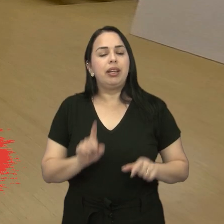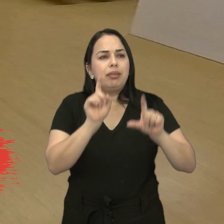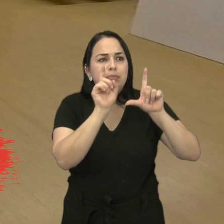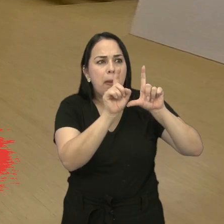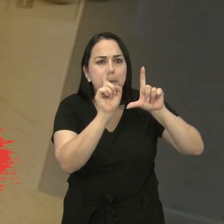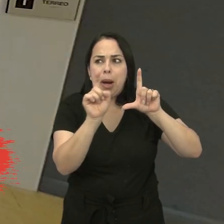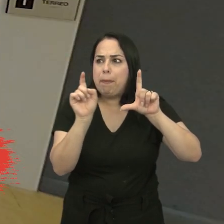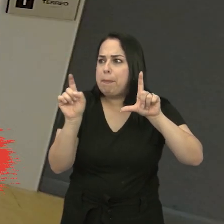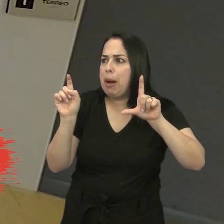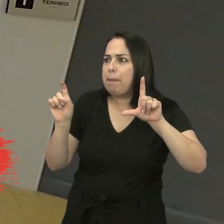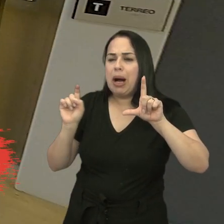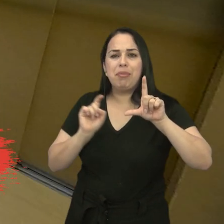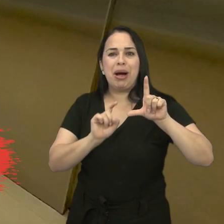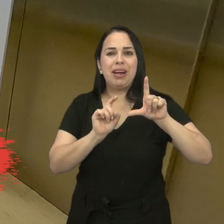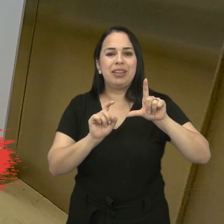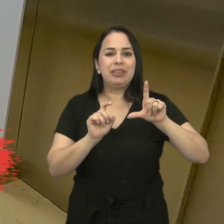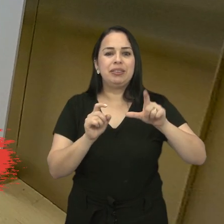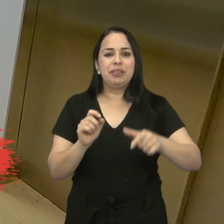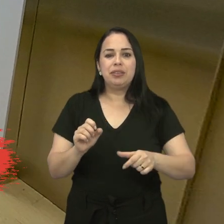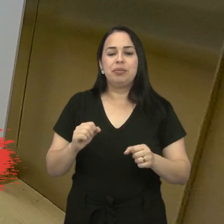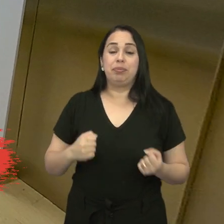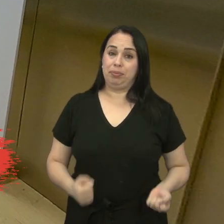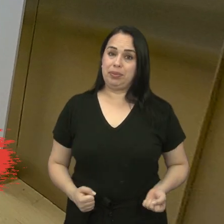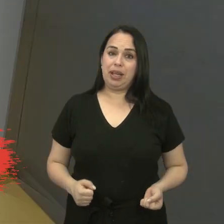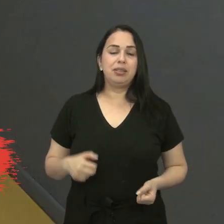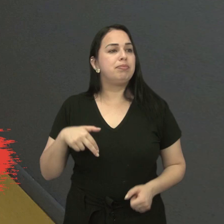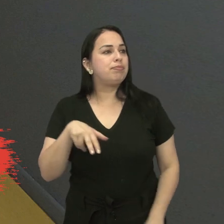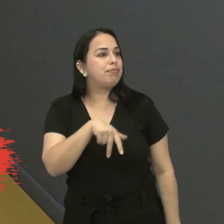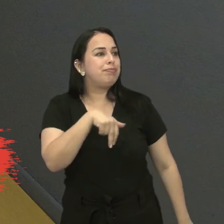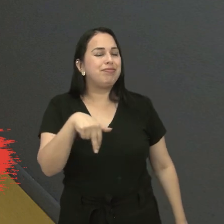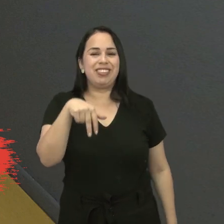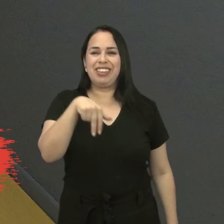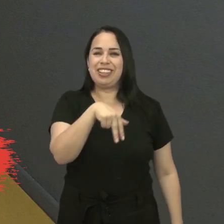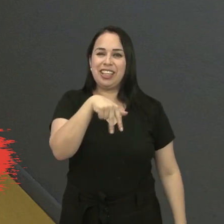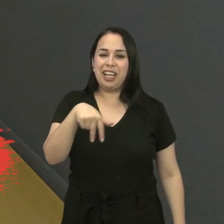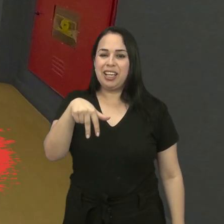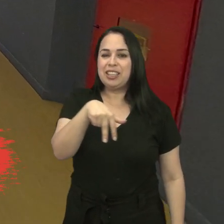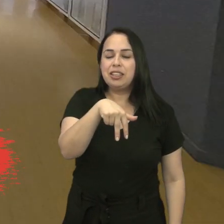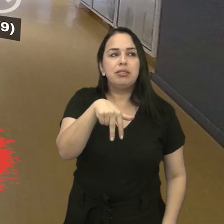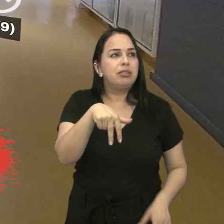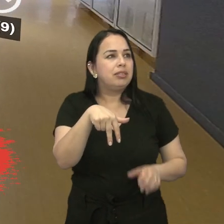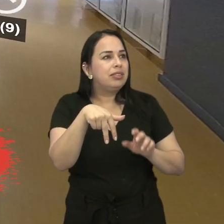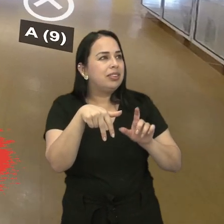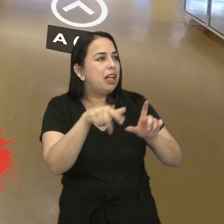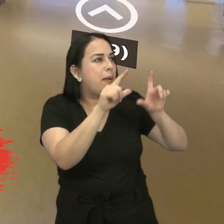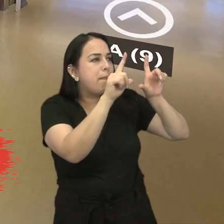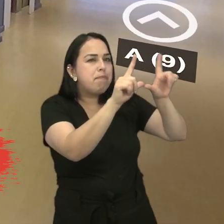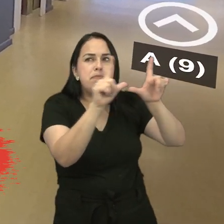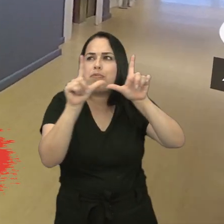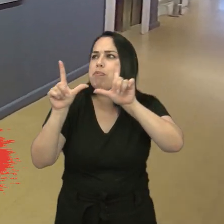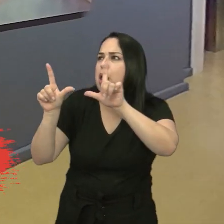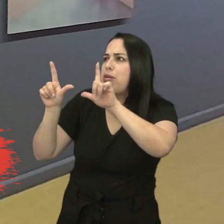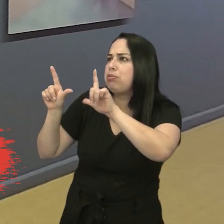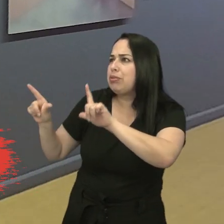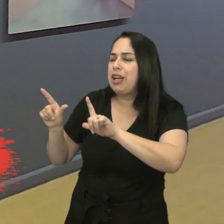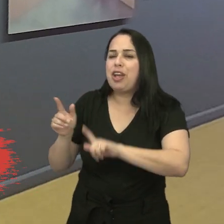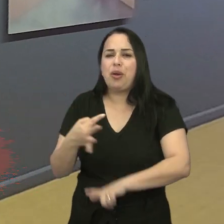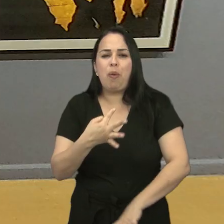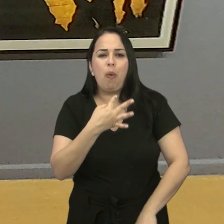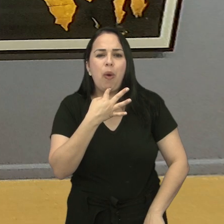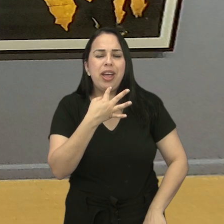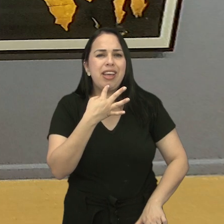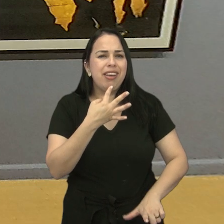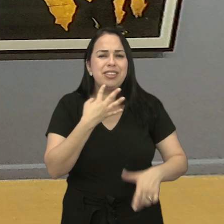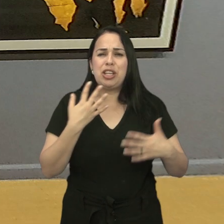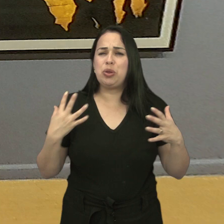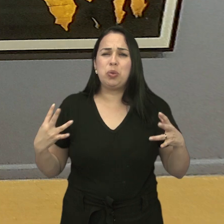museudafotografia.com.br e ir clicando nas setinhas espalhadas pelas imagens. Aí você vai passeando pelos corredores e pelas salas do museu.